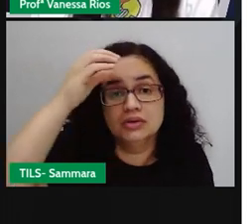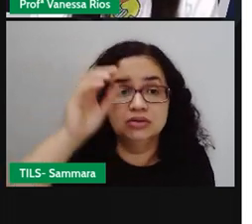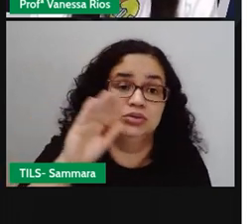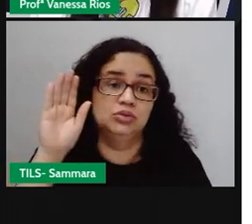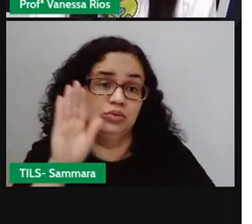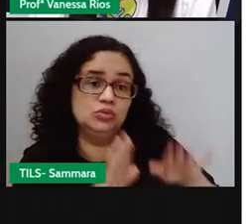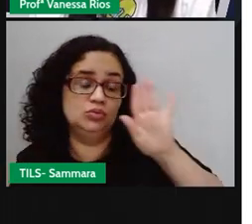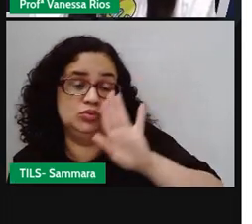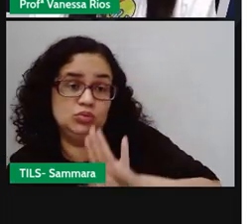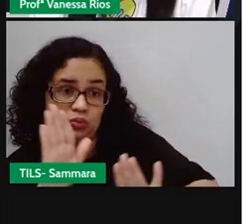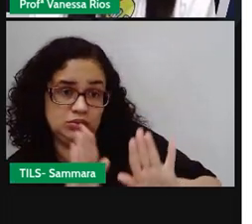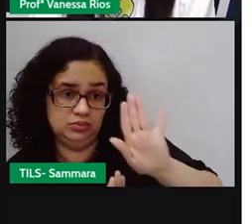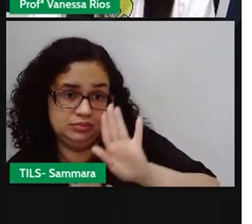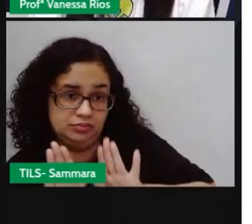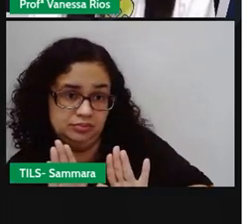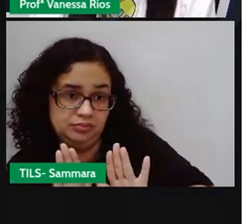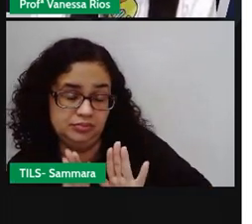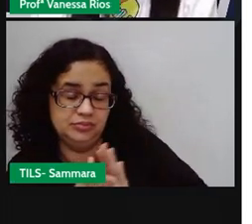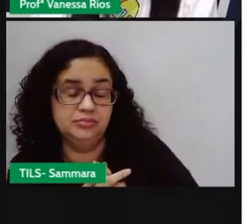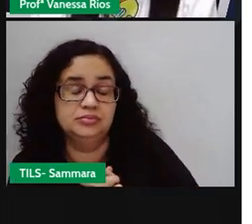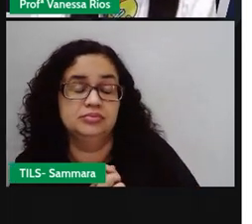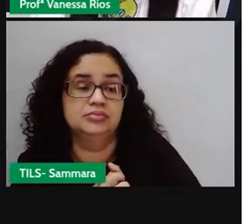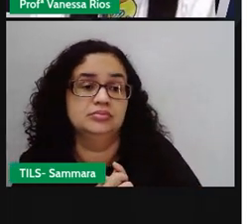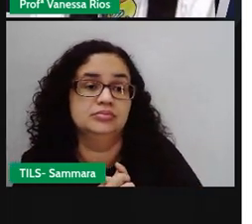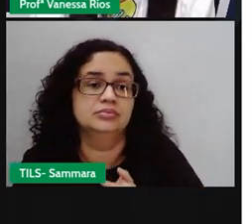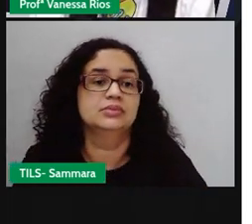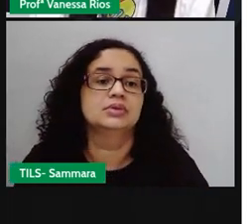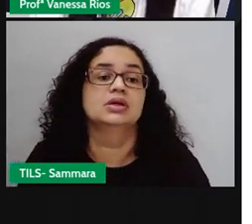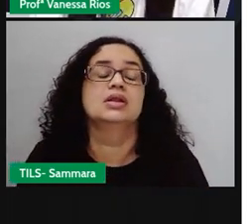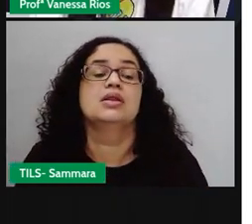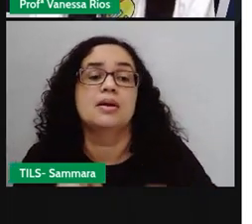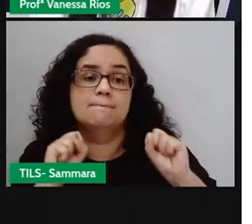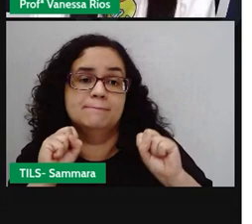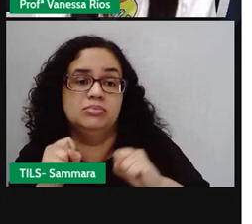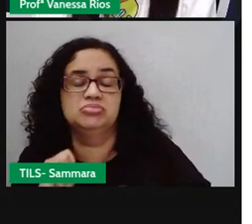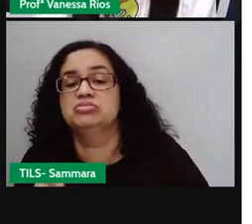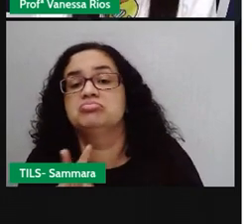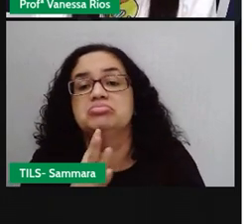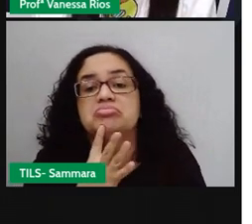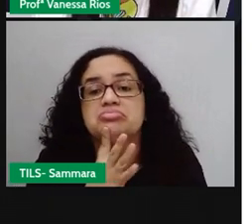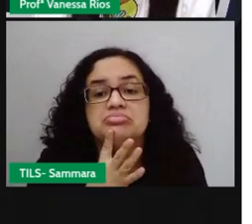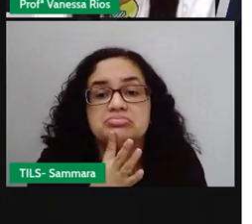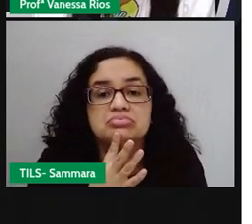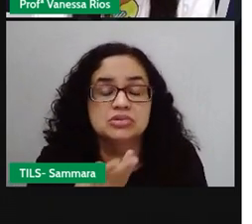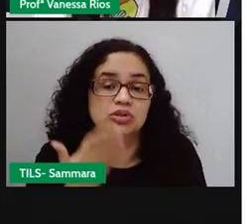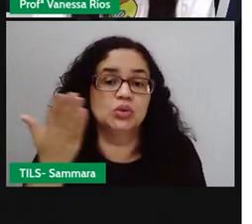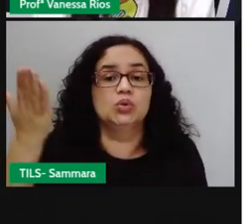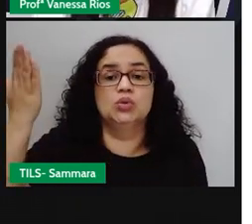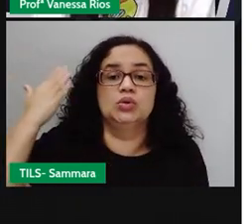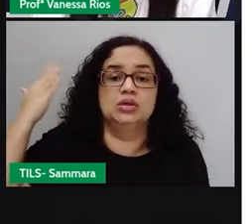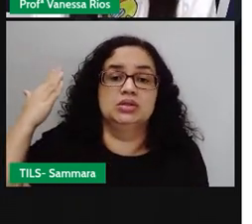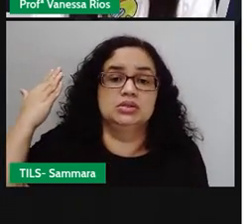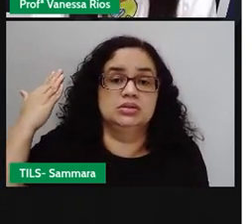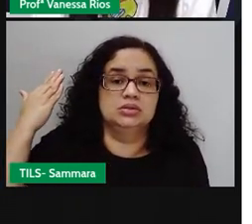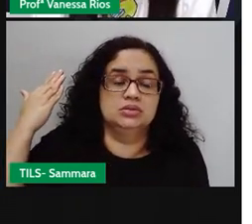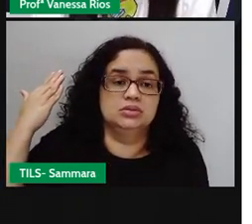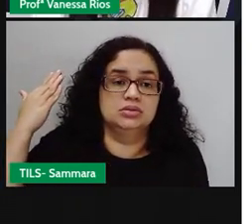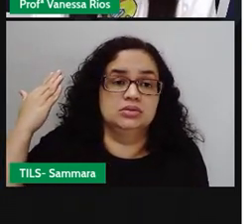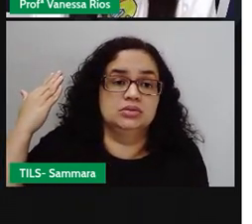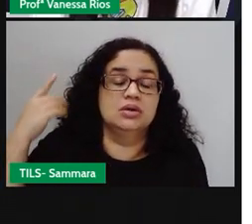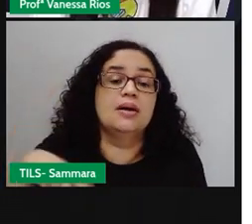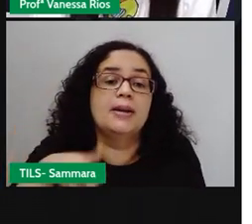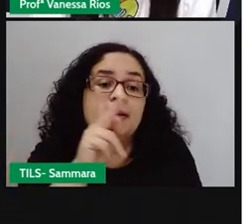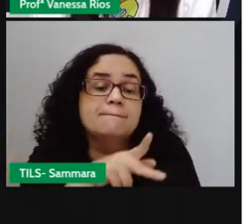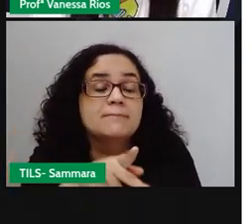não forem preservados, se eles não forem conservados, a gente também vai desconhecer o que já aconteceu por aqui. E aí a